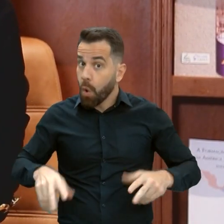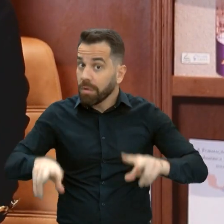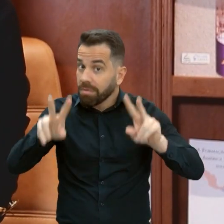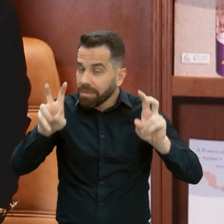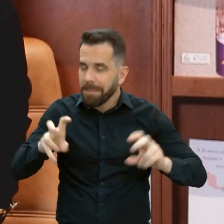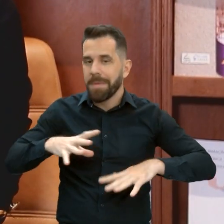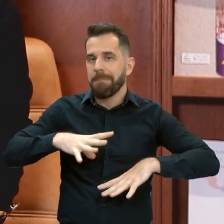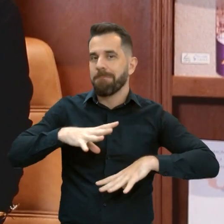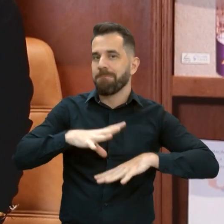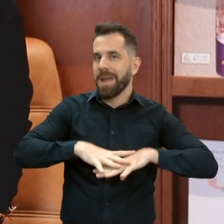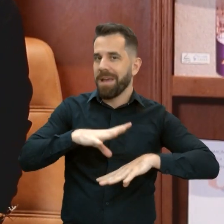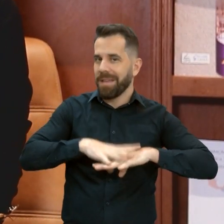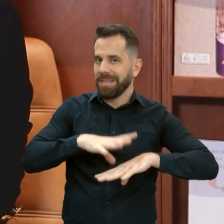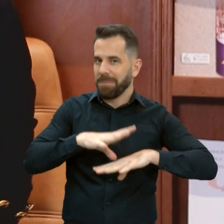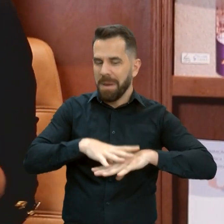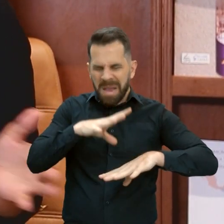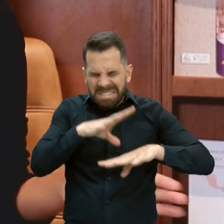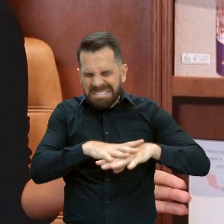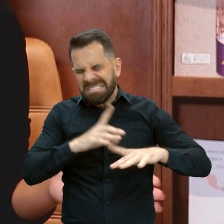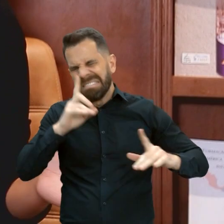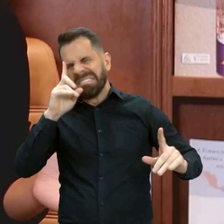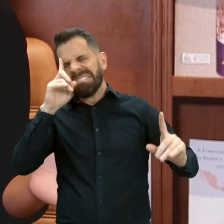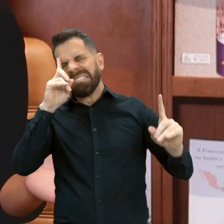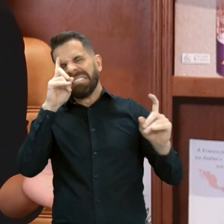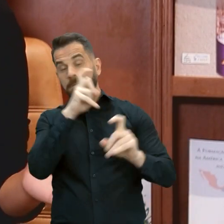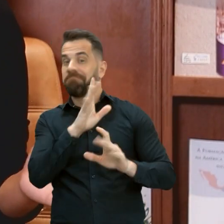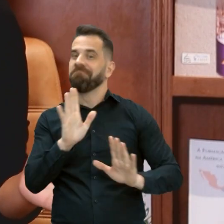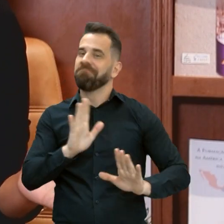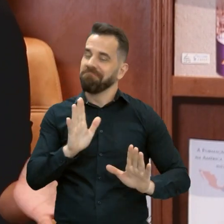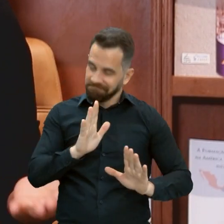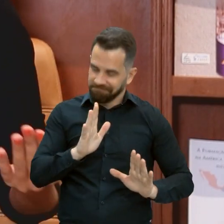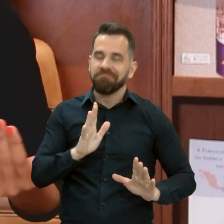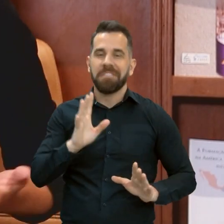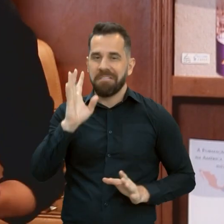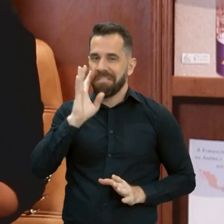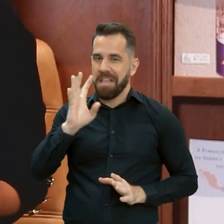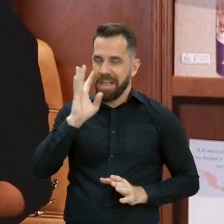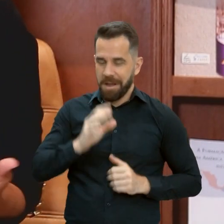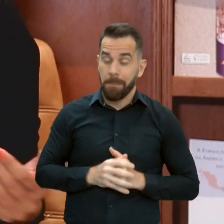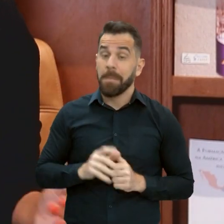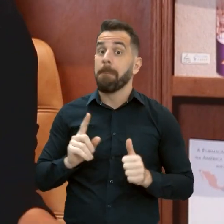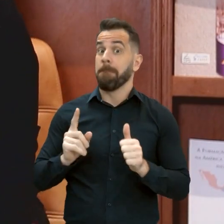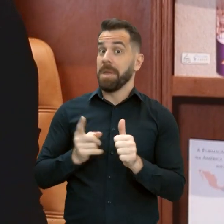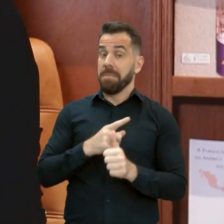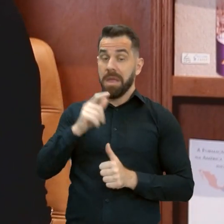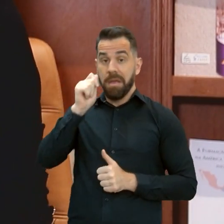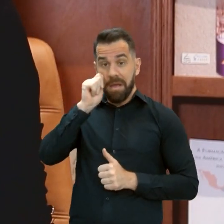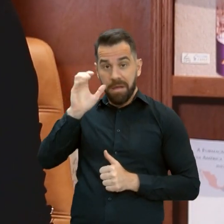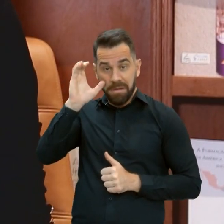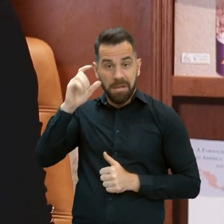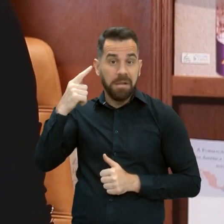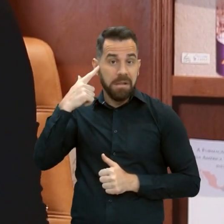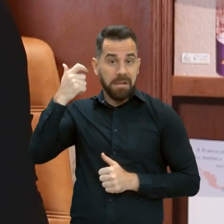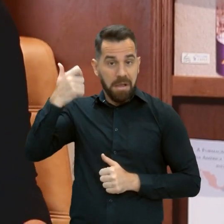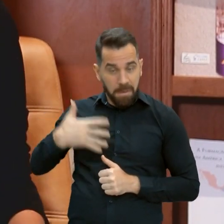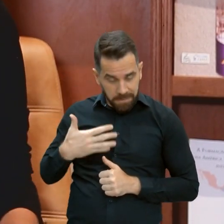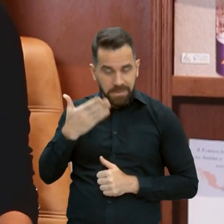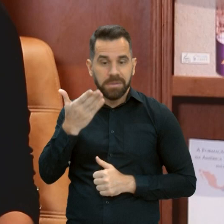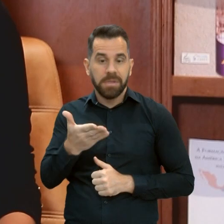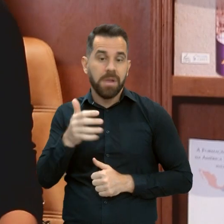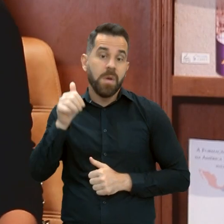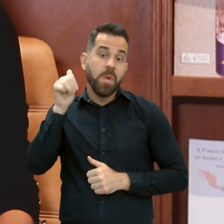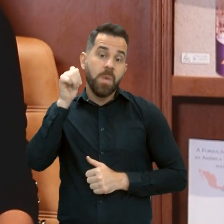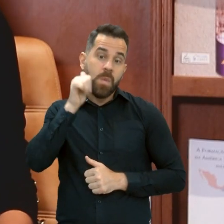de um jeito mais descomplicado. Antes eu vou fazer a minha autodescrição. Eu sou a Ana Clelma, uma mulher negra de pele clara, tenho